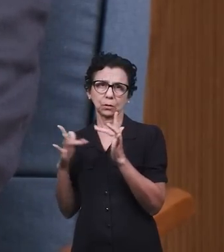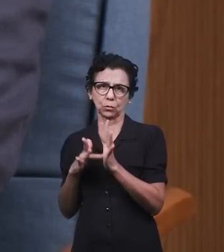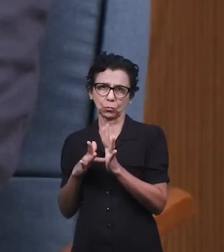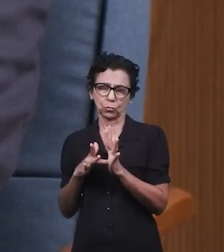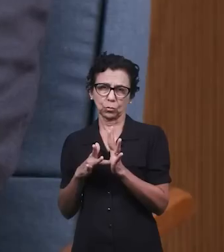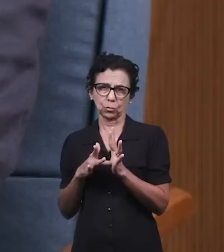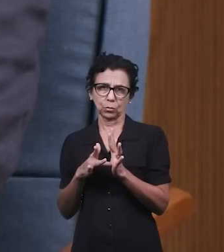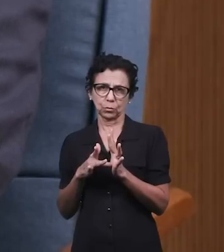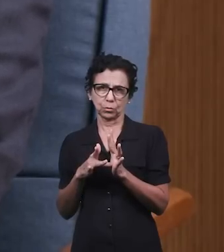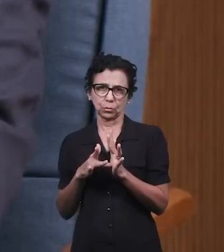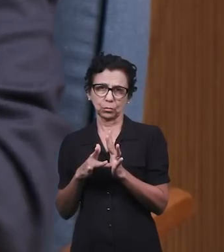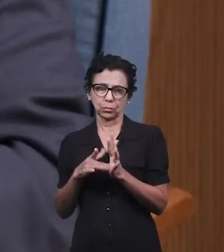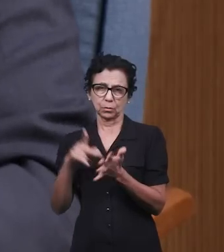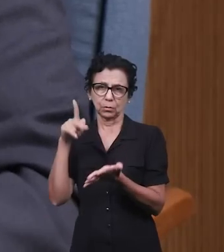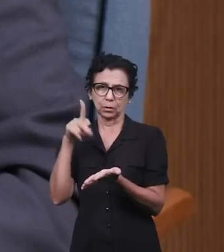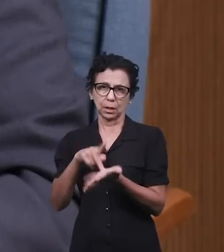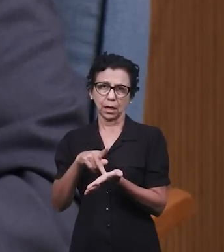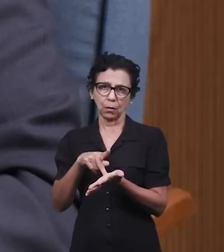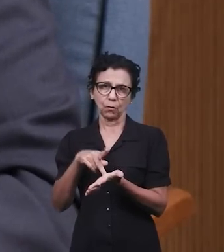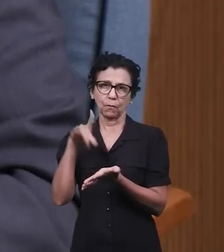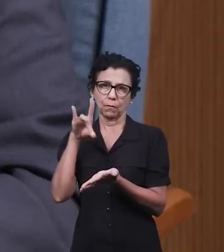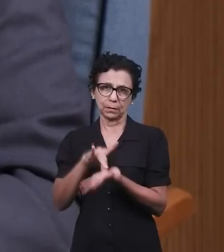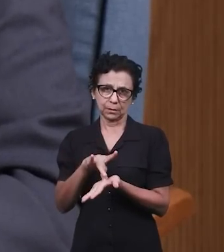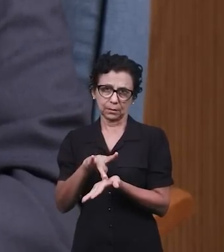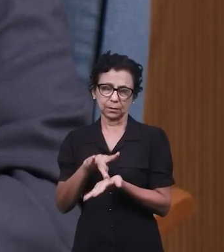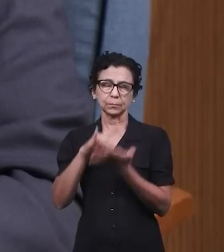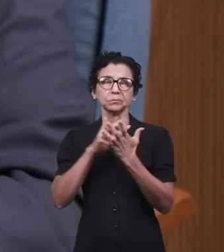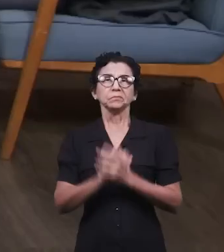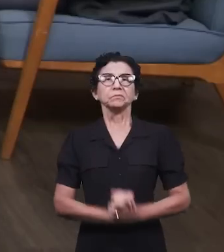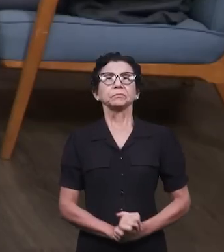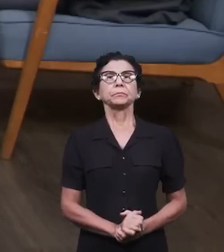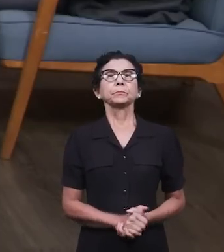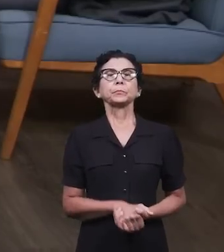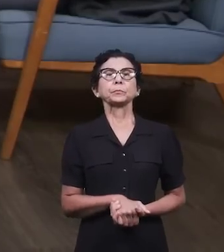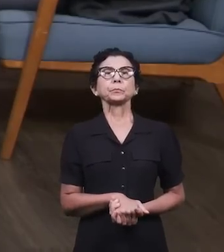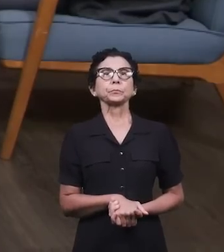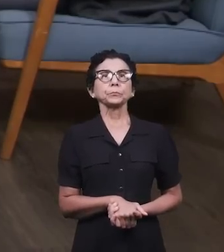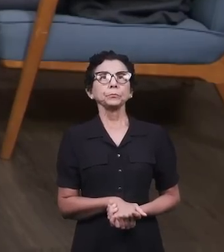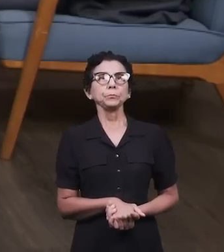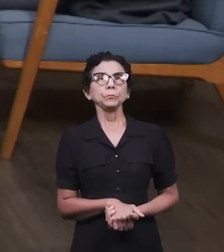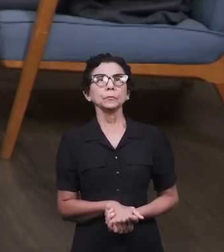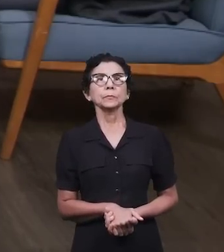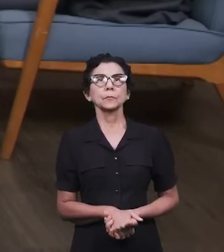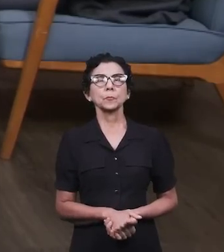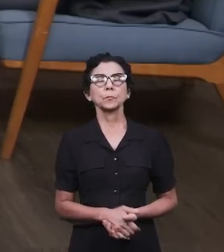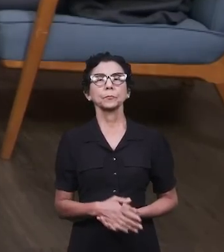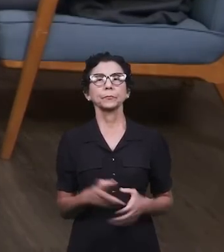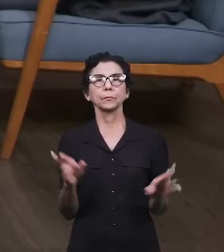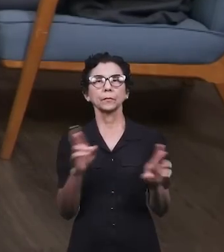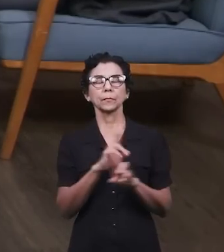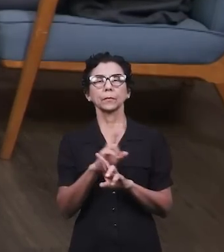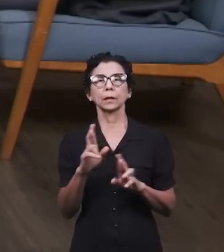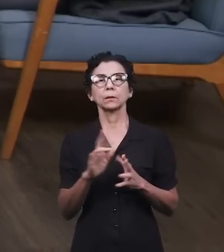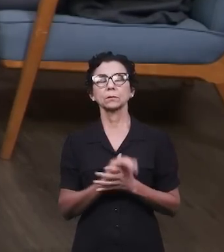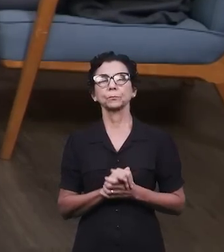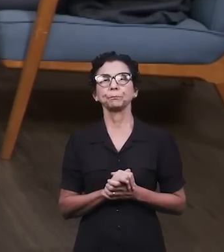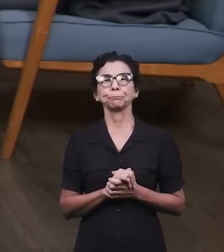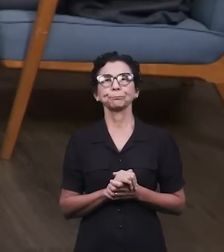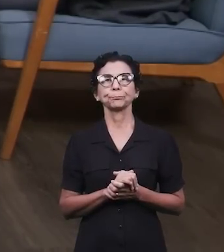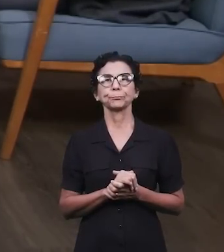retórica, mas real e verdadeira. Glória a Jesus. Adriano, você quer comentar? Em relação a